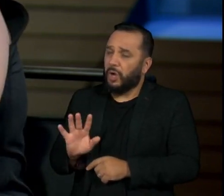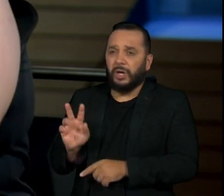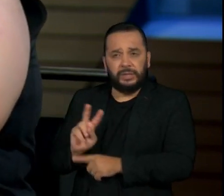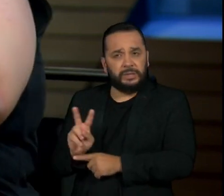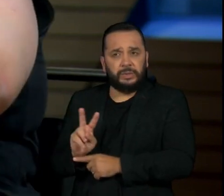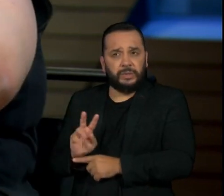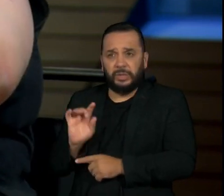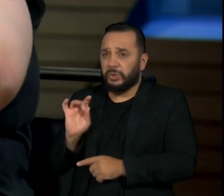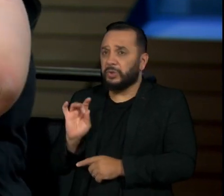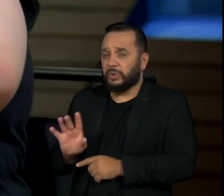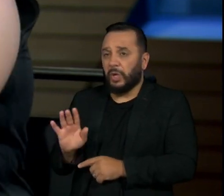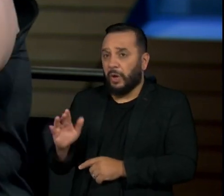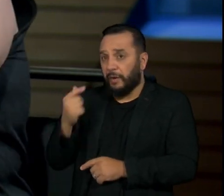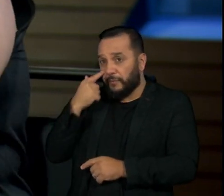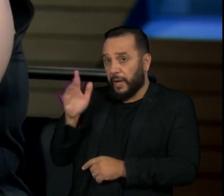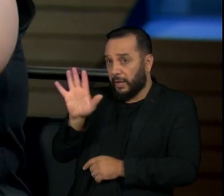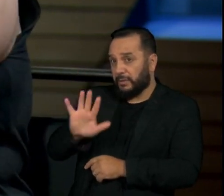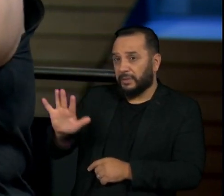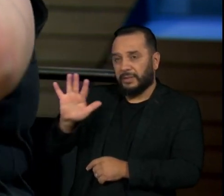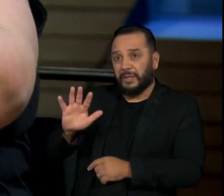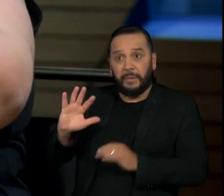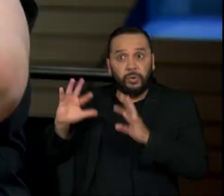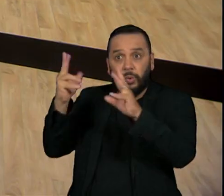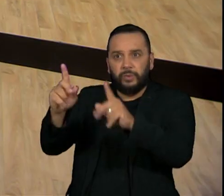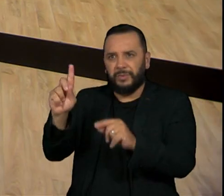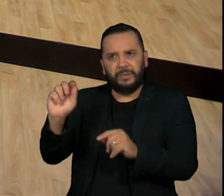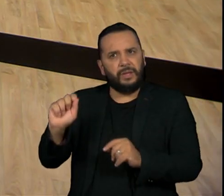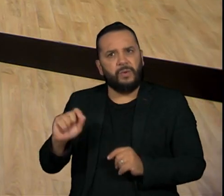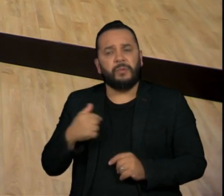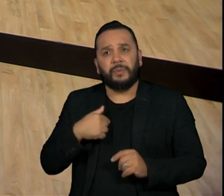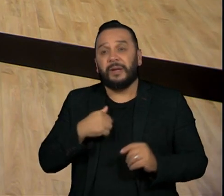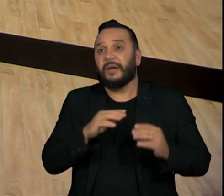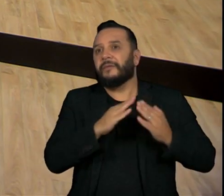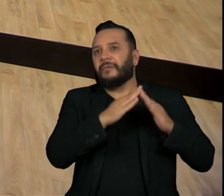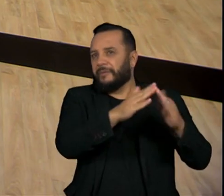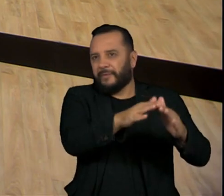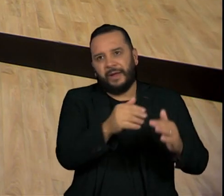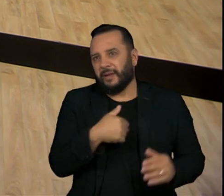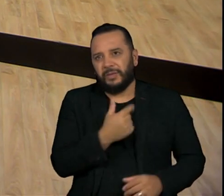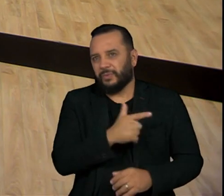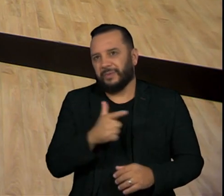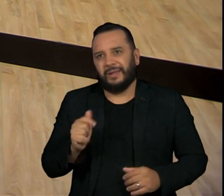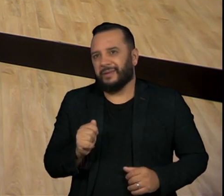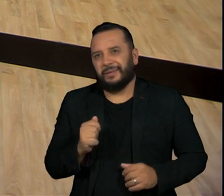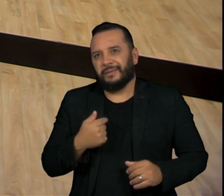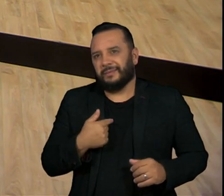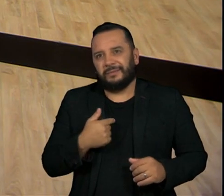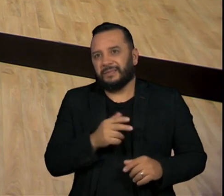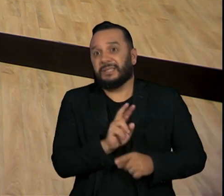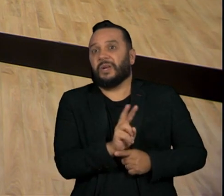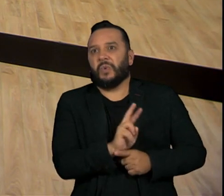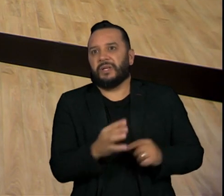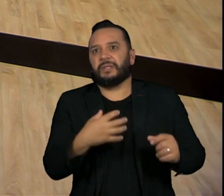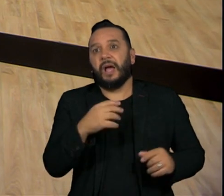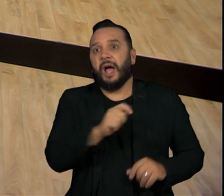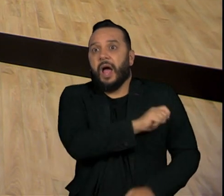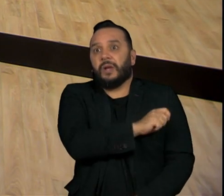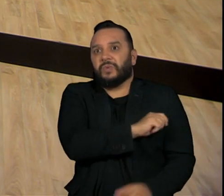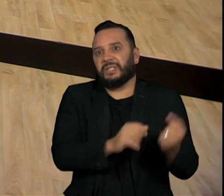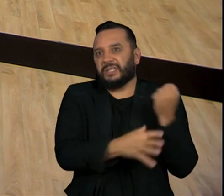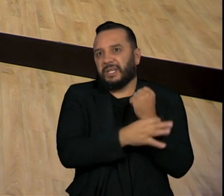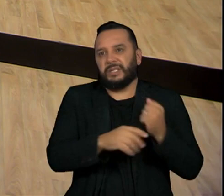segurança simbólica. Pode trazer segurança simbólica para alguns. Porque tem um tratamento diferente. Tem um tratamento de racial diferente,